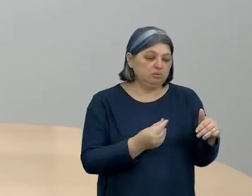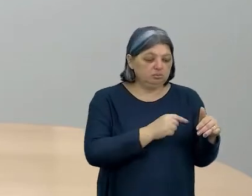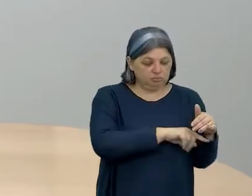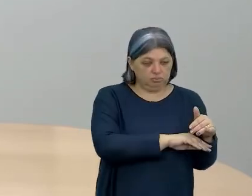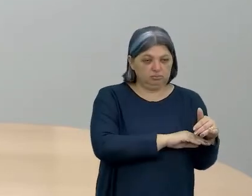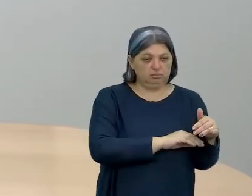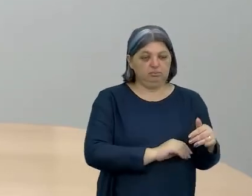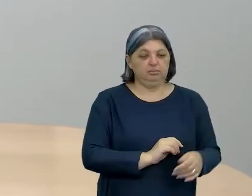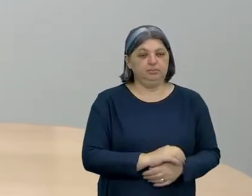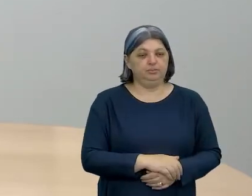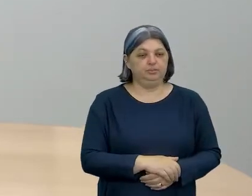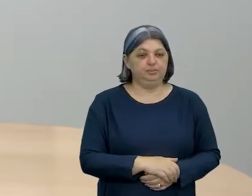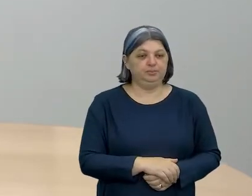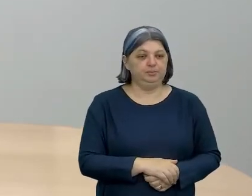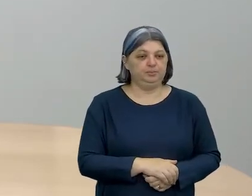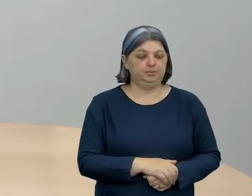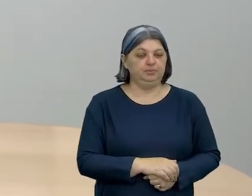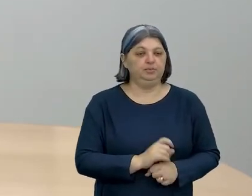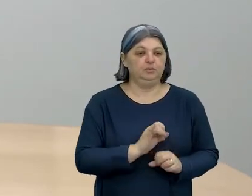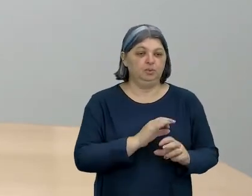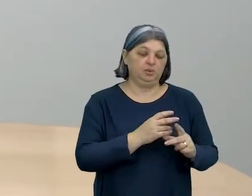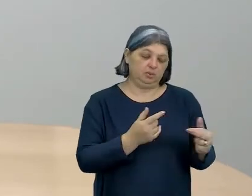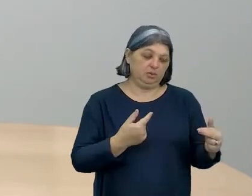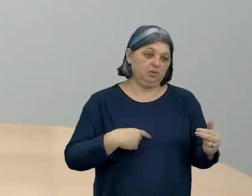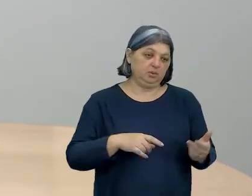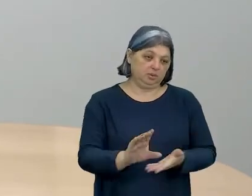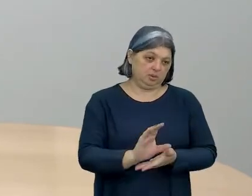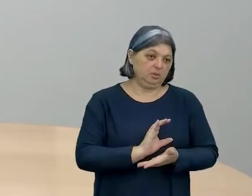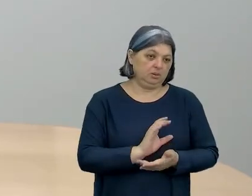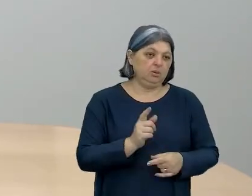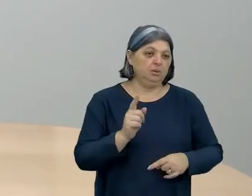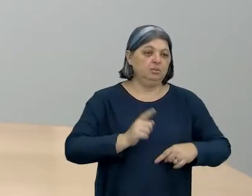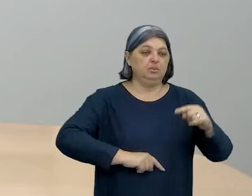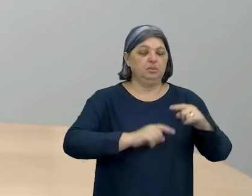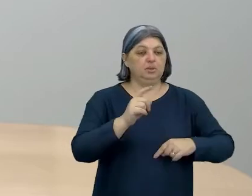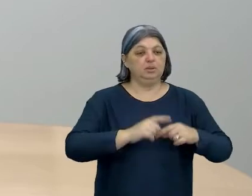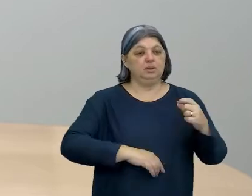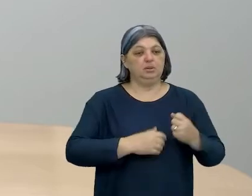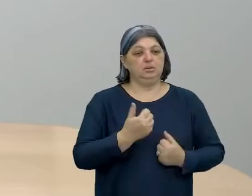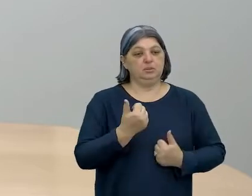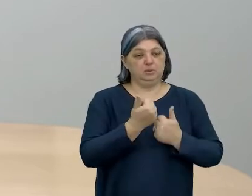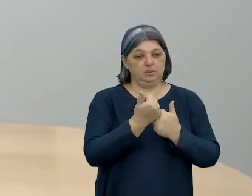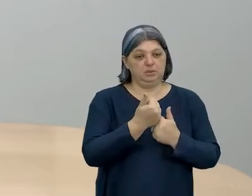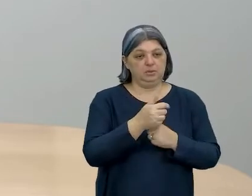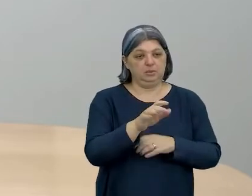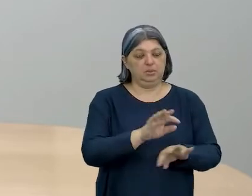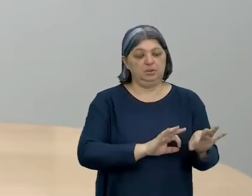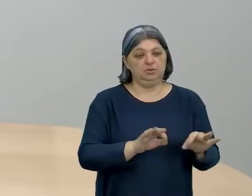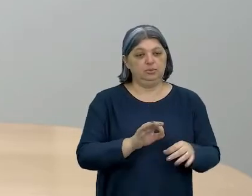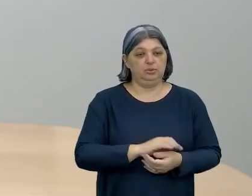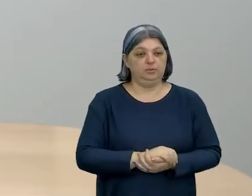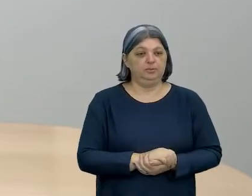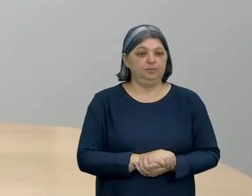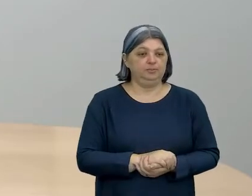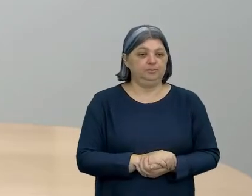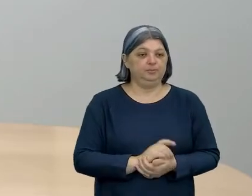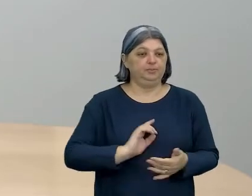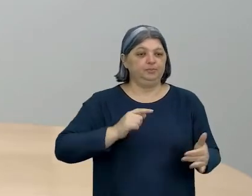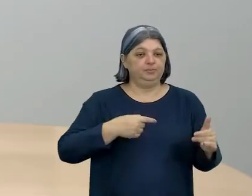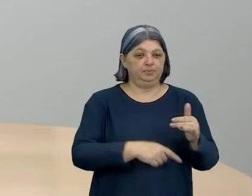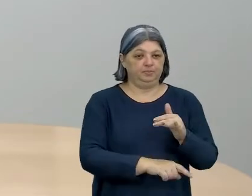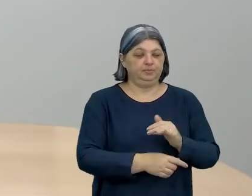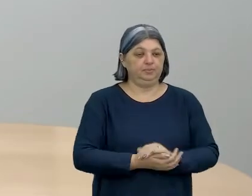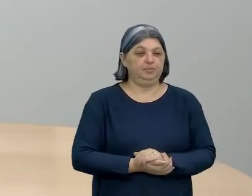recebe. Tá aí, esse daí é retirado do nosso material de apoio ao planejamento e o